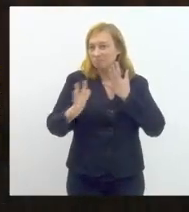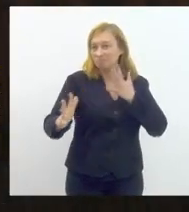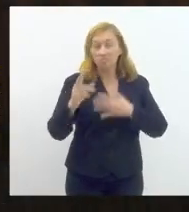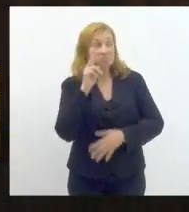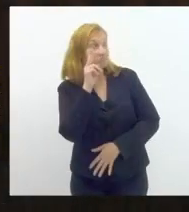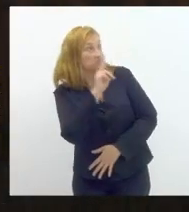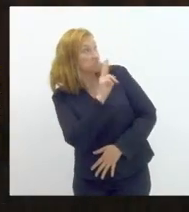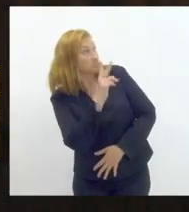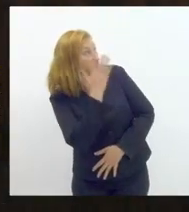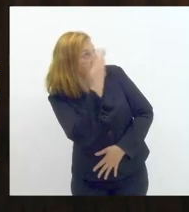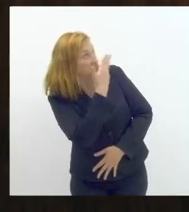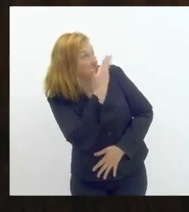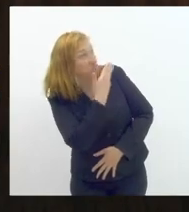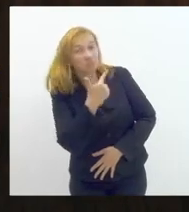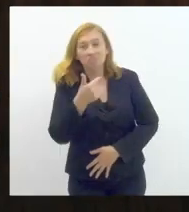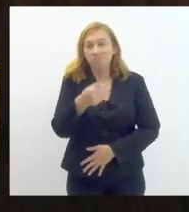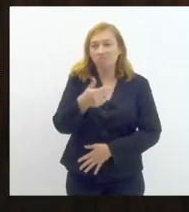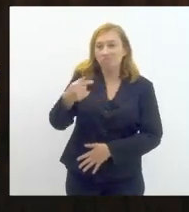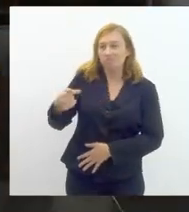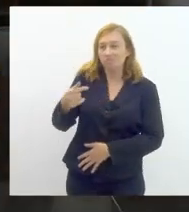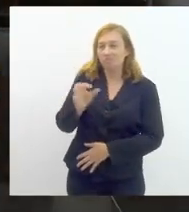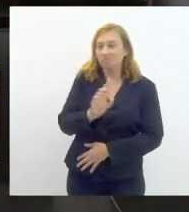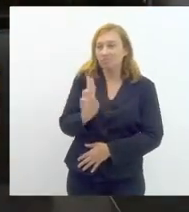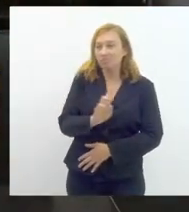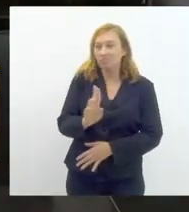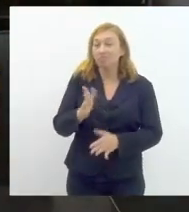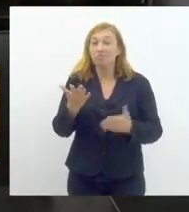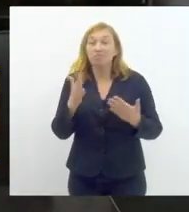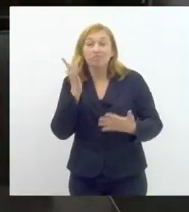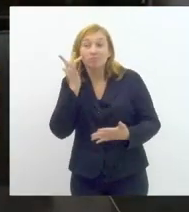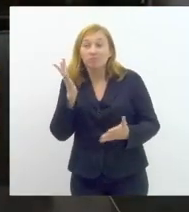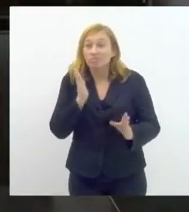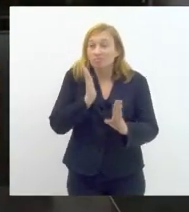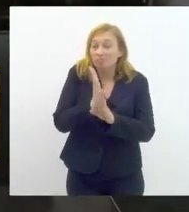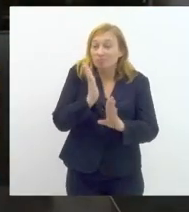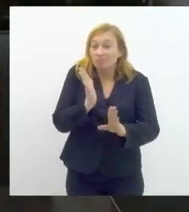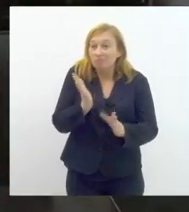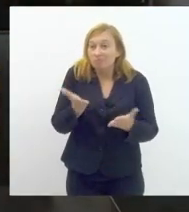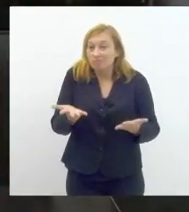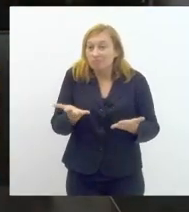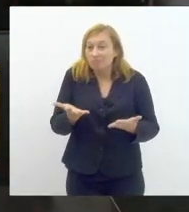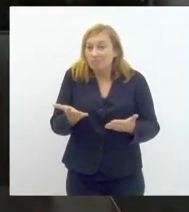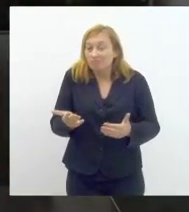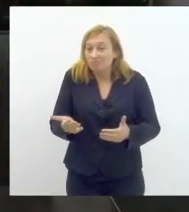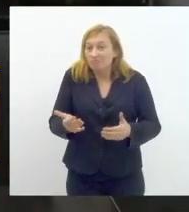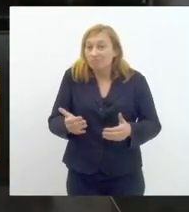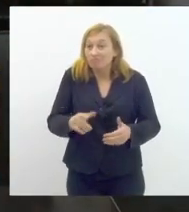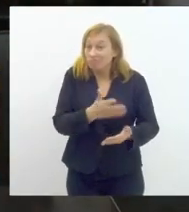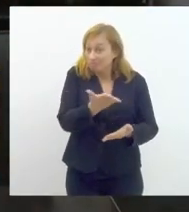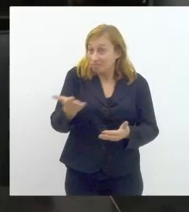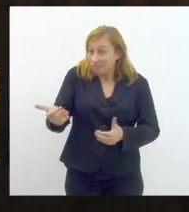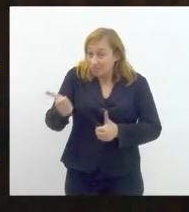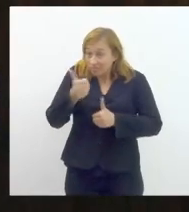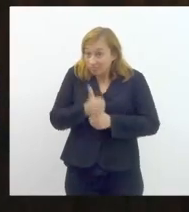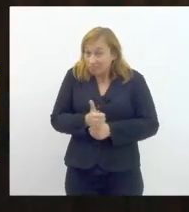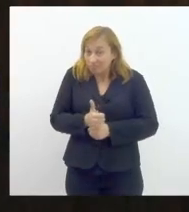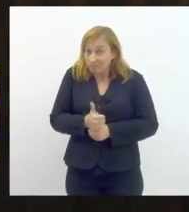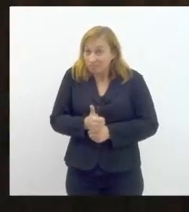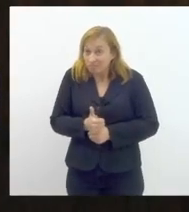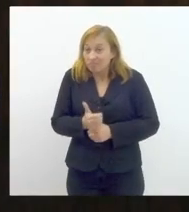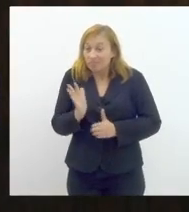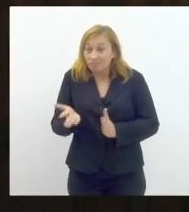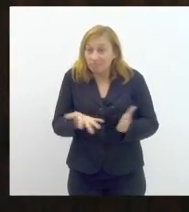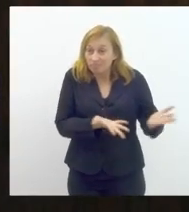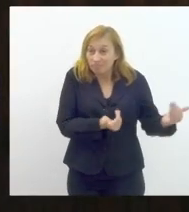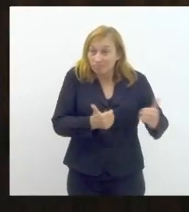Olhei, não estou entre os 77 nomes, então acho que, de repente, não seja mais o meu lugar aqui e seja a hora da juventude